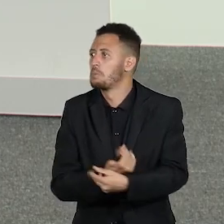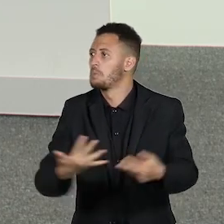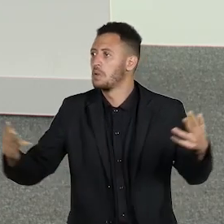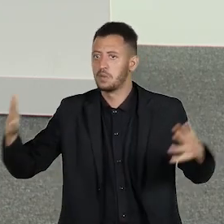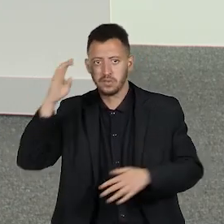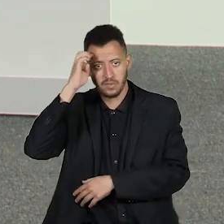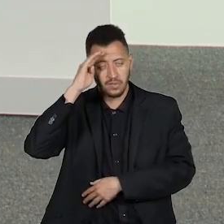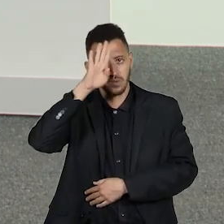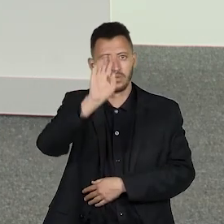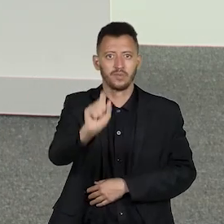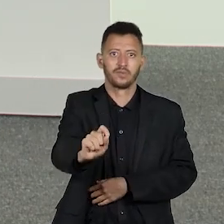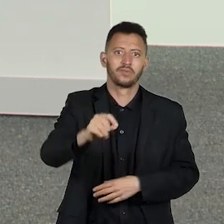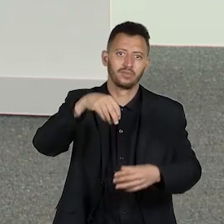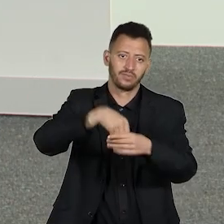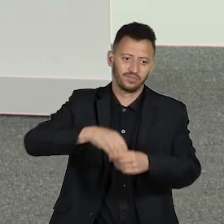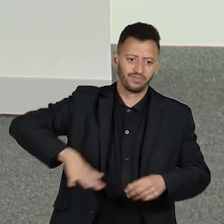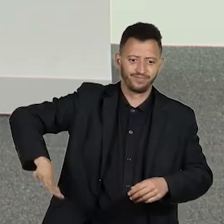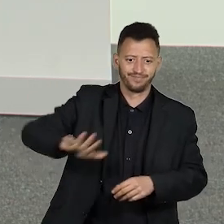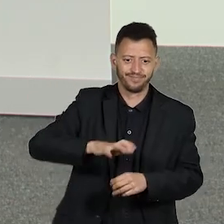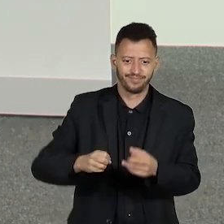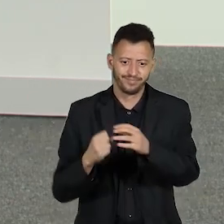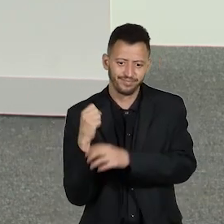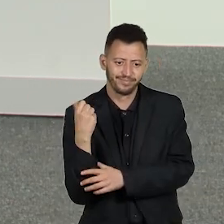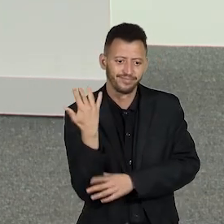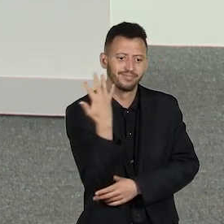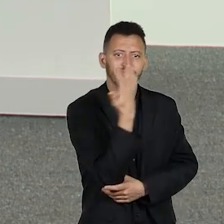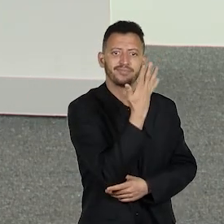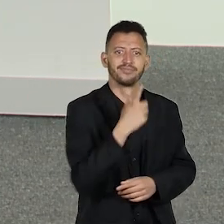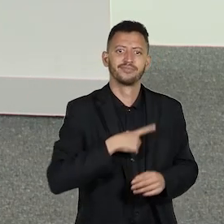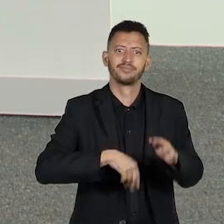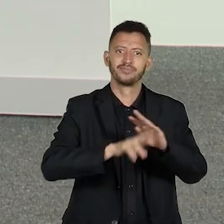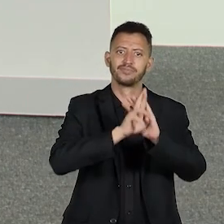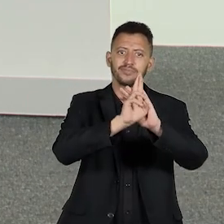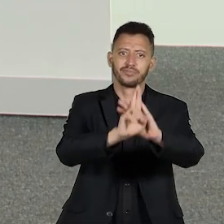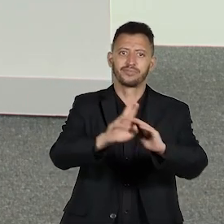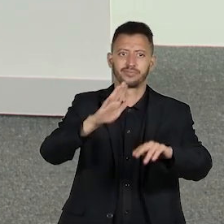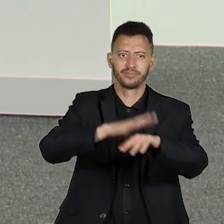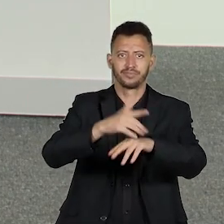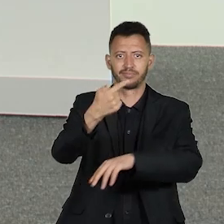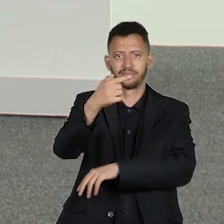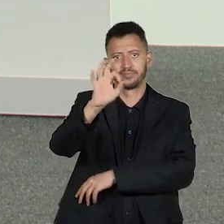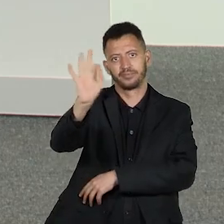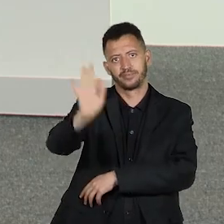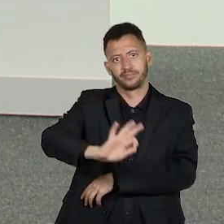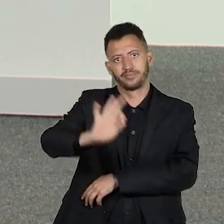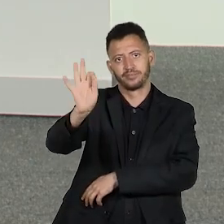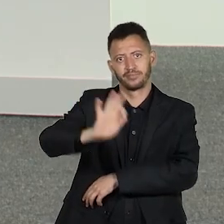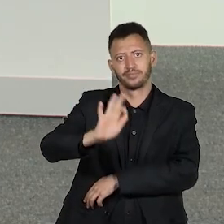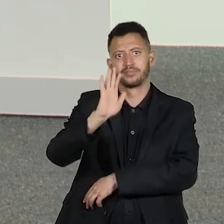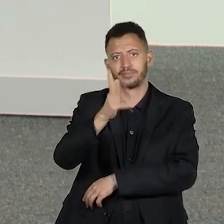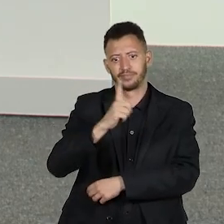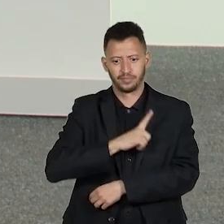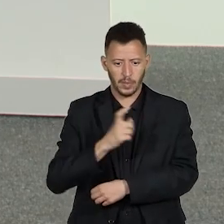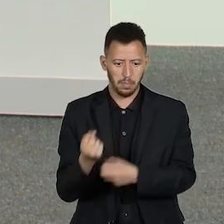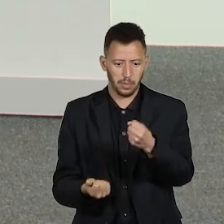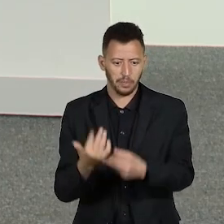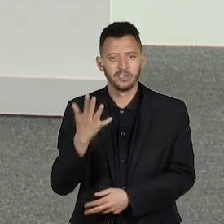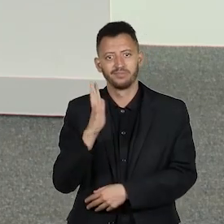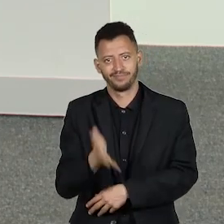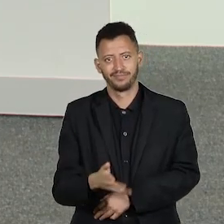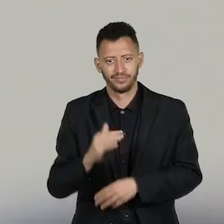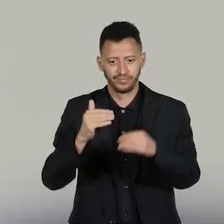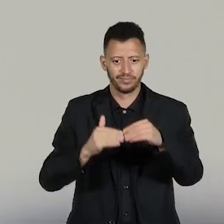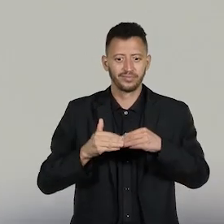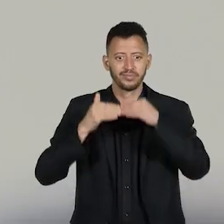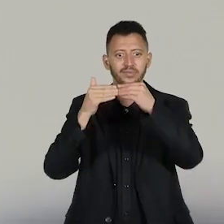se alastrou principalmente em áreas de vegetação nativa, que representam 70% do que foi